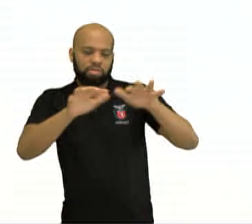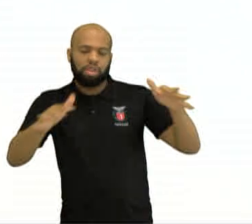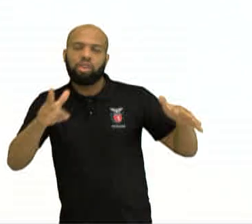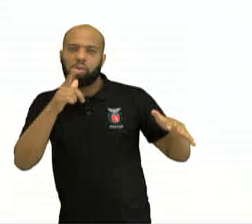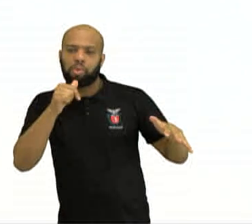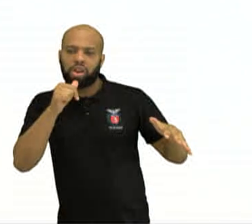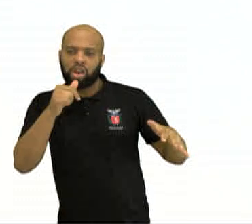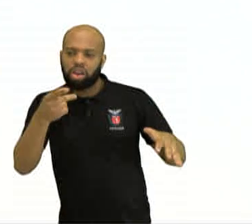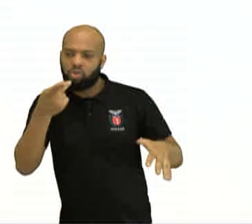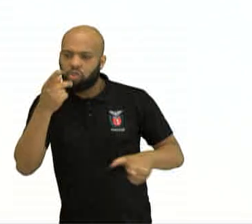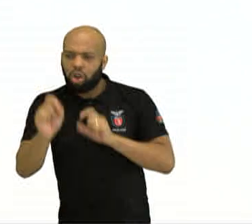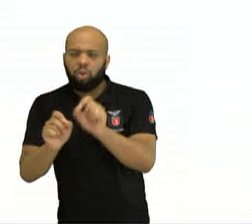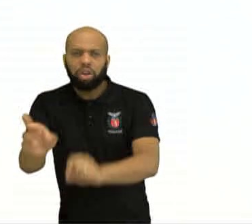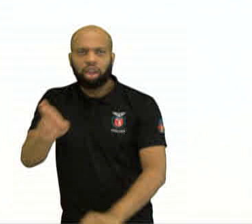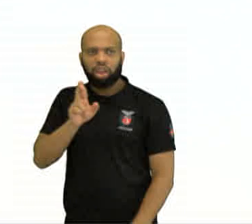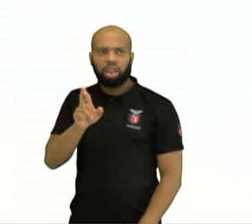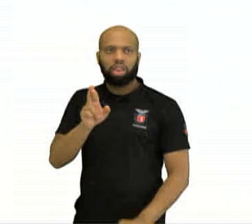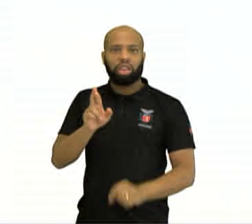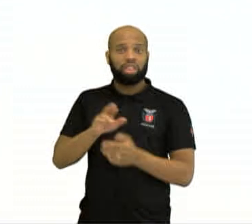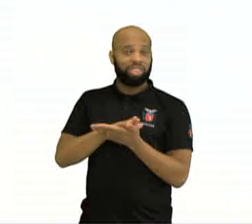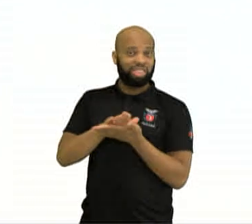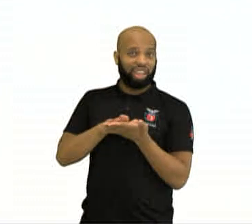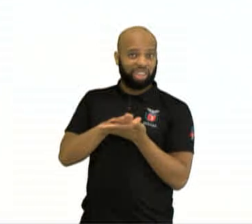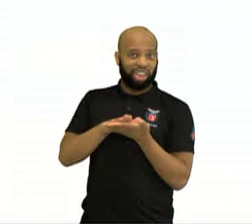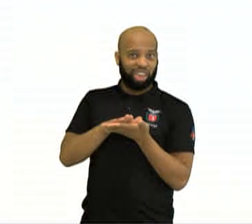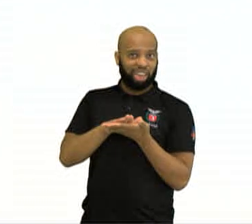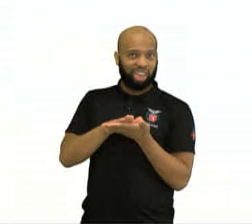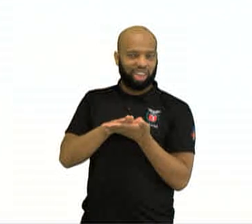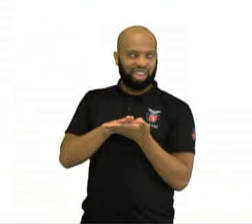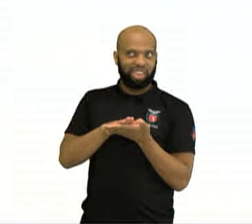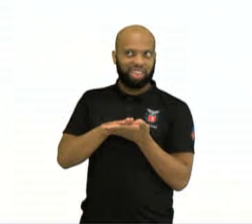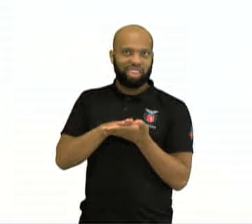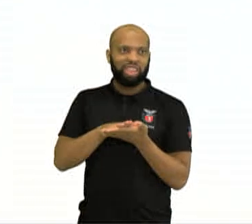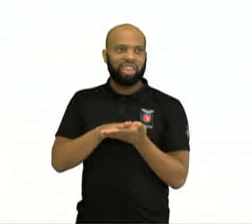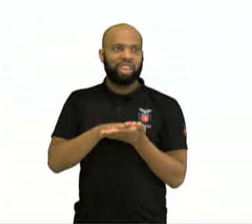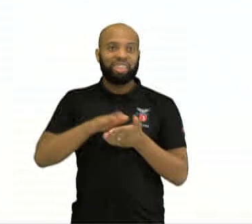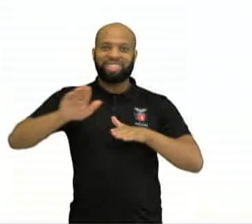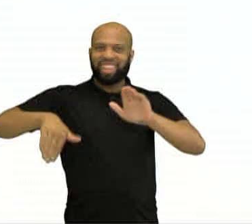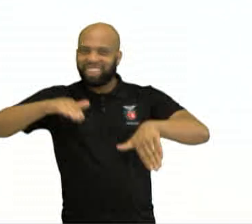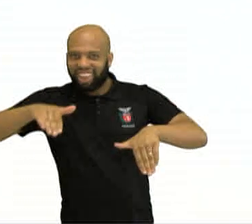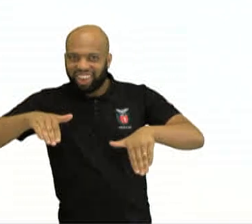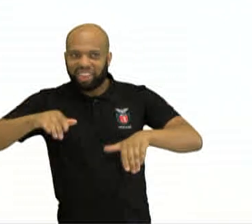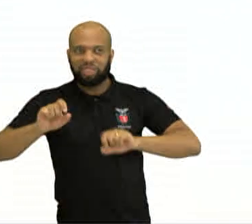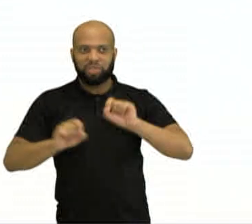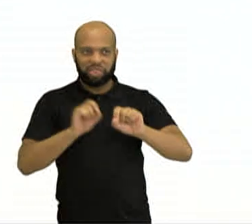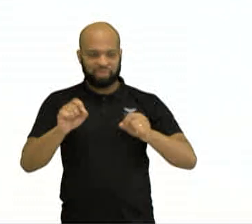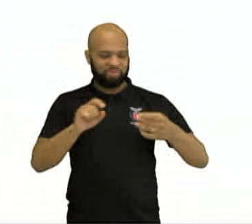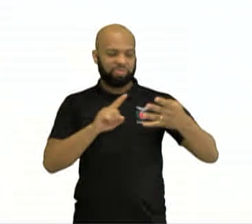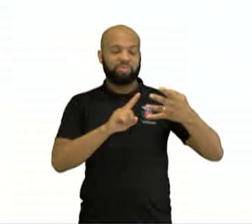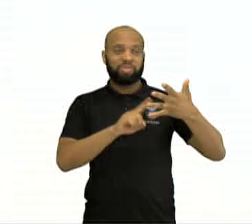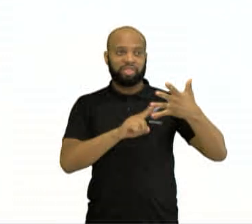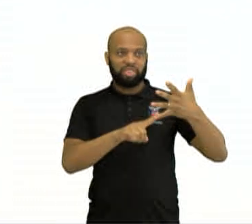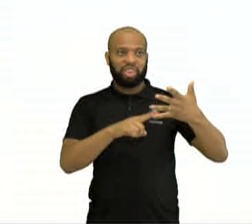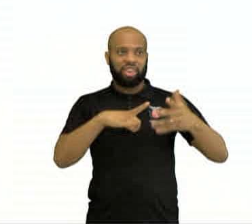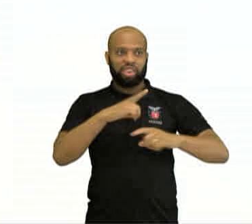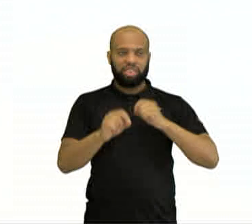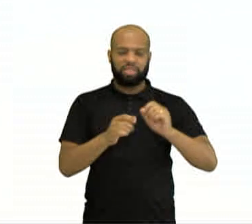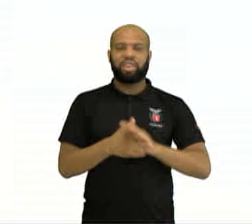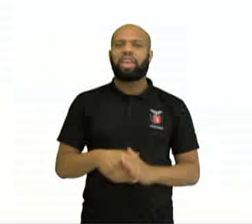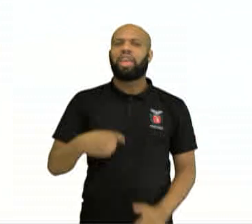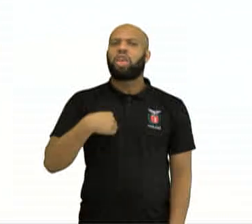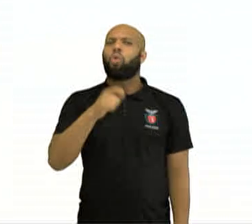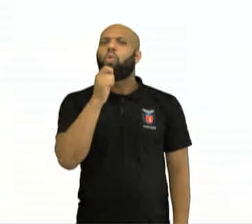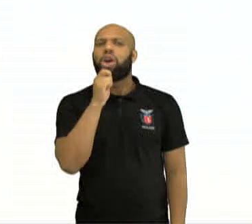Nada? Qual é a interpretação aqui ó, que eu posso dar? Do Zack Nelson, aqui em verdinho. Eu ainda